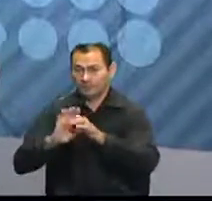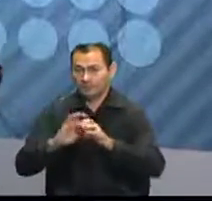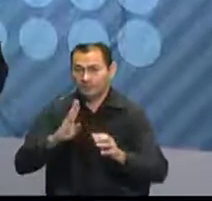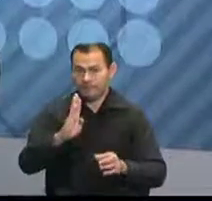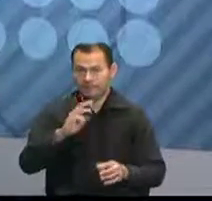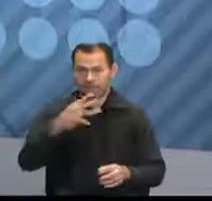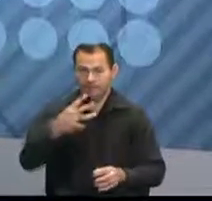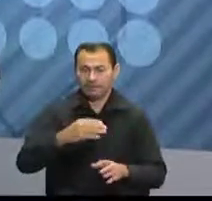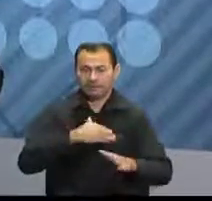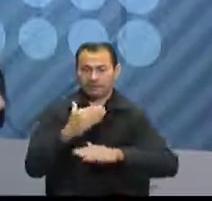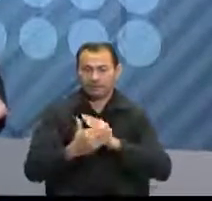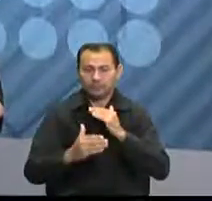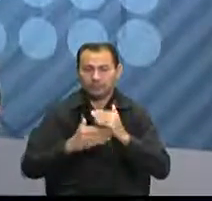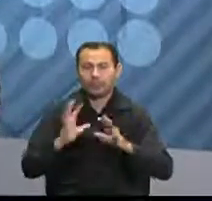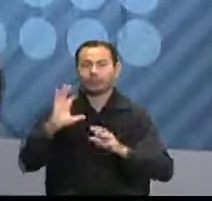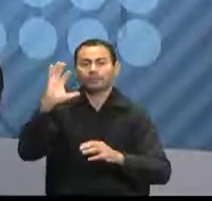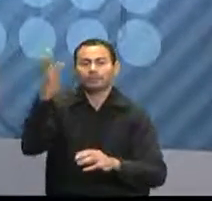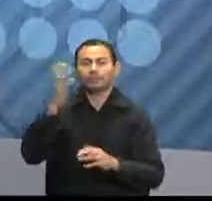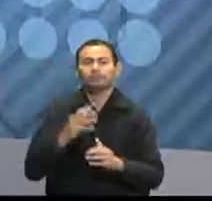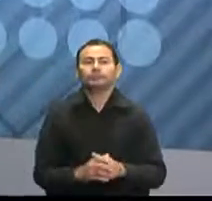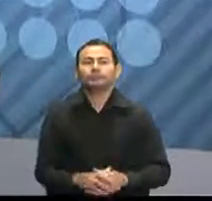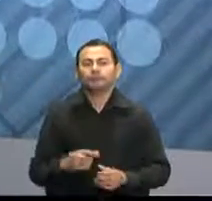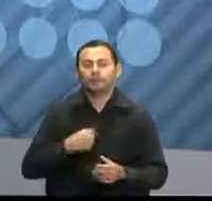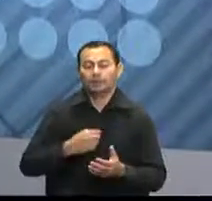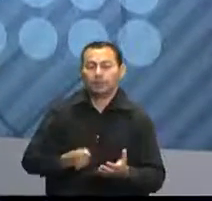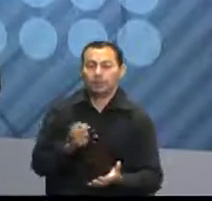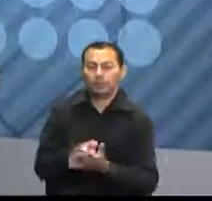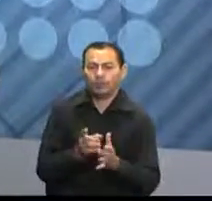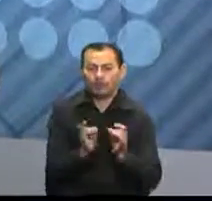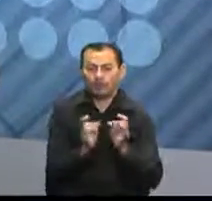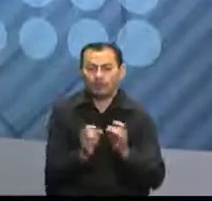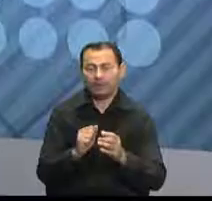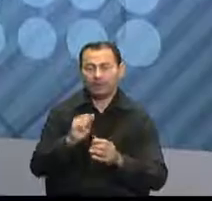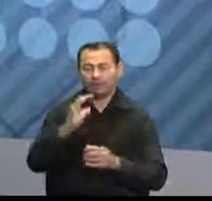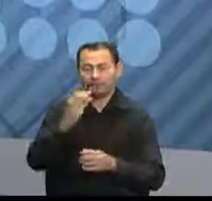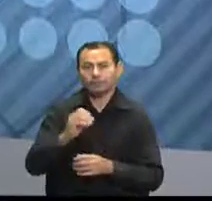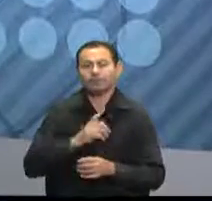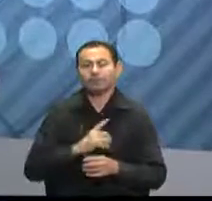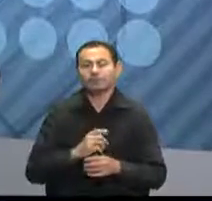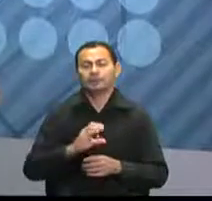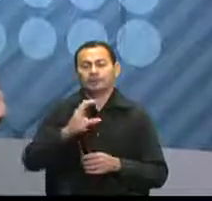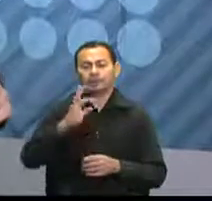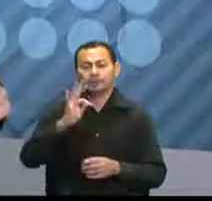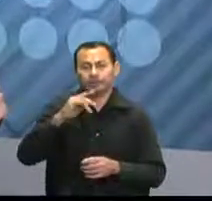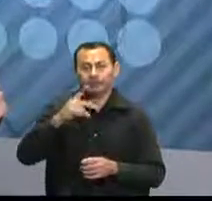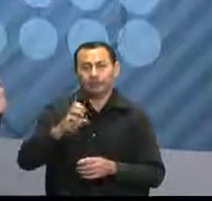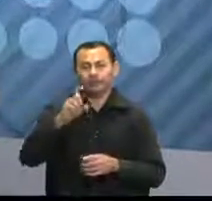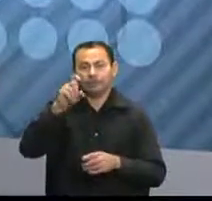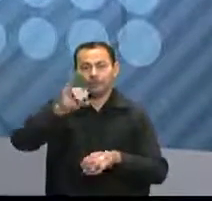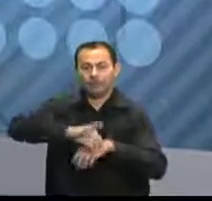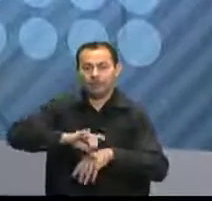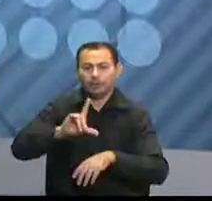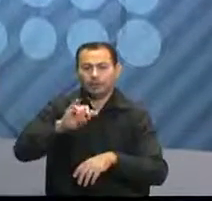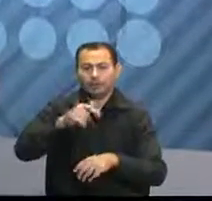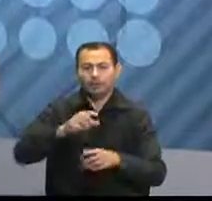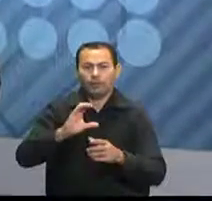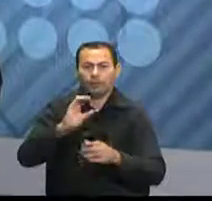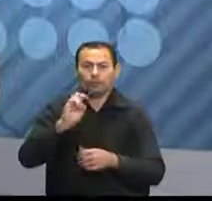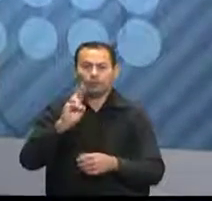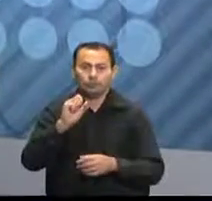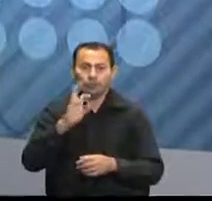todo esse processo quando ele acontece quando eu compro e vendo a ação eu tenho umas e tipo que vai ser esse centro de liquidação e custódia